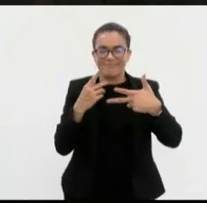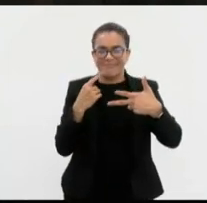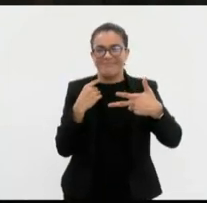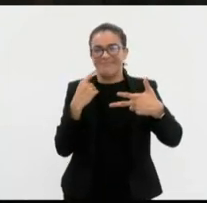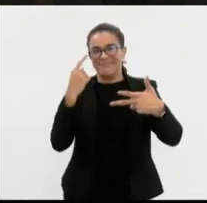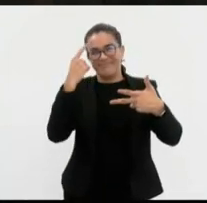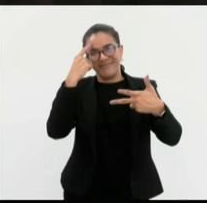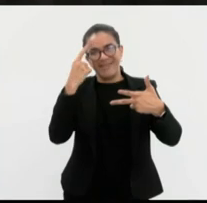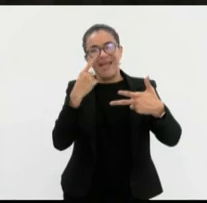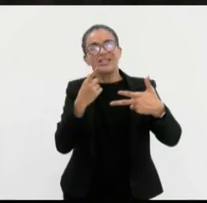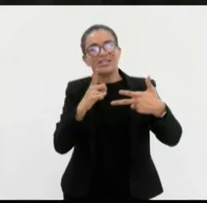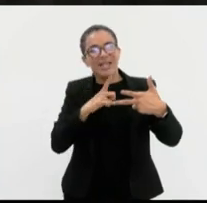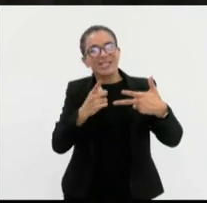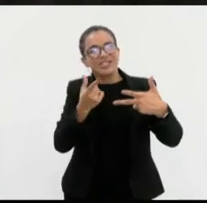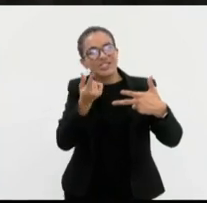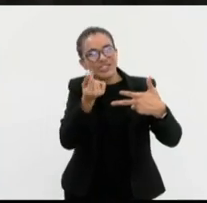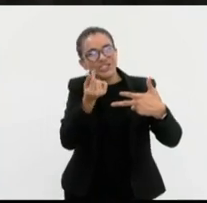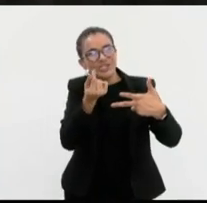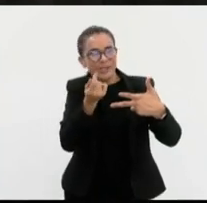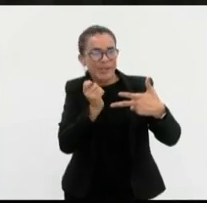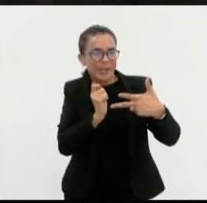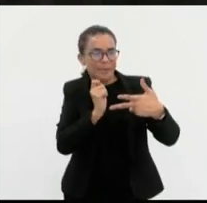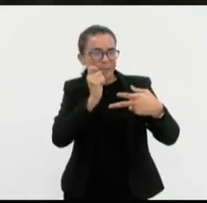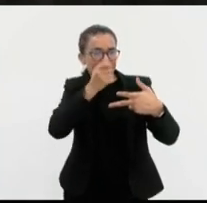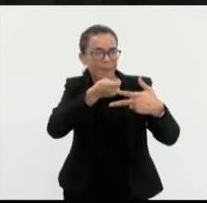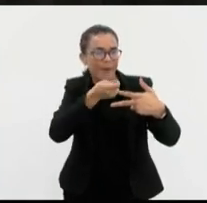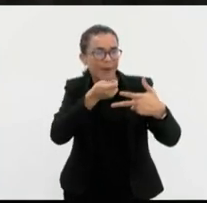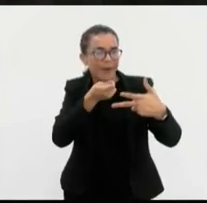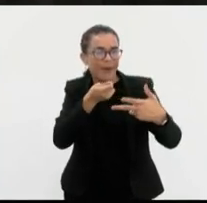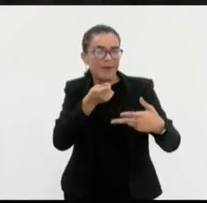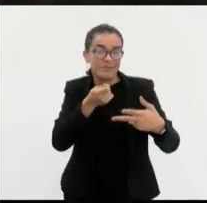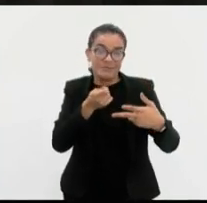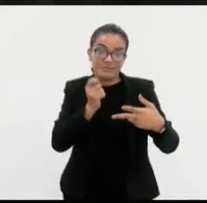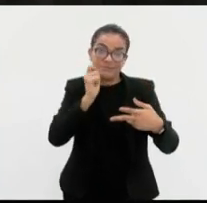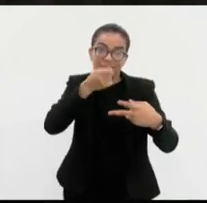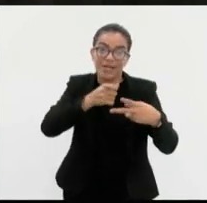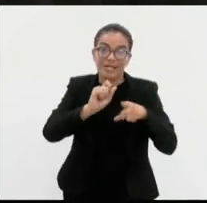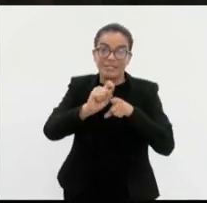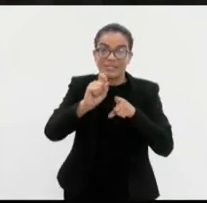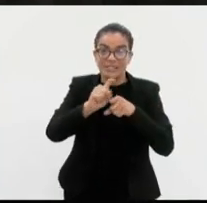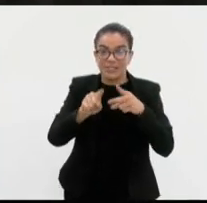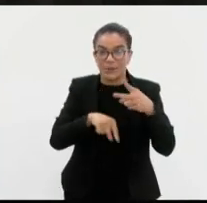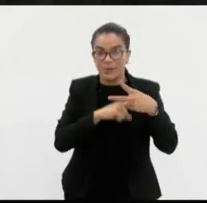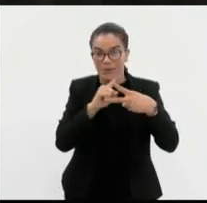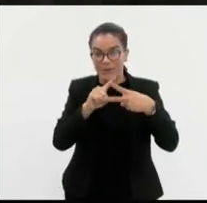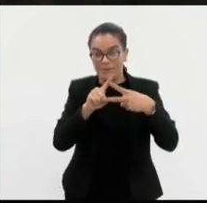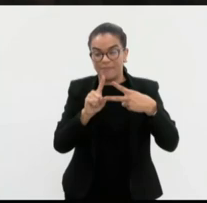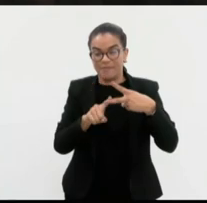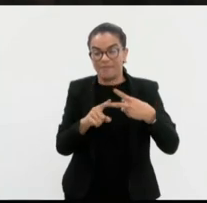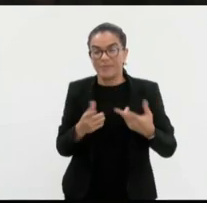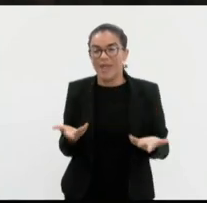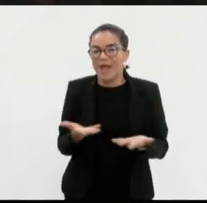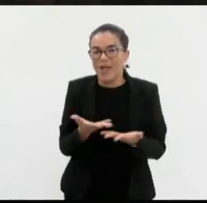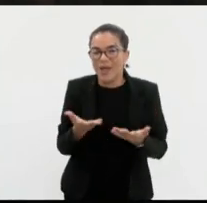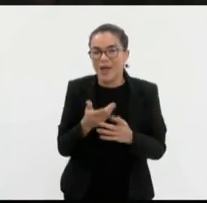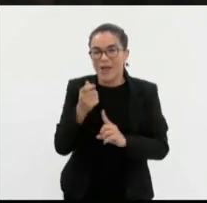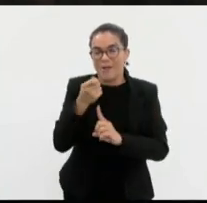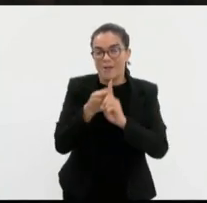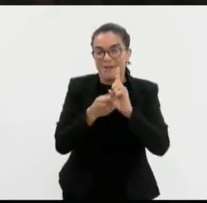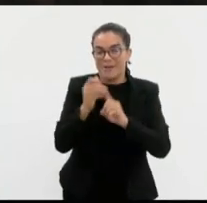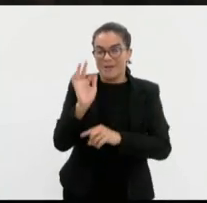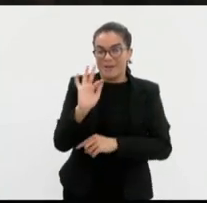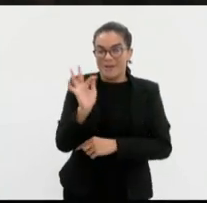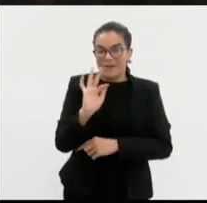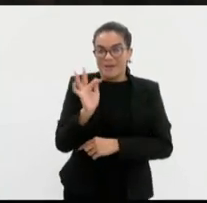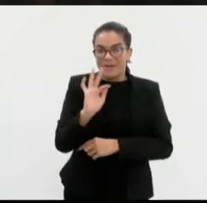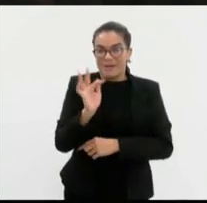previsão orçamentária para tal e pagar a segunda parcela e agora em fevereiro os